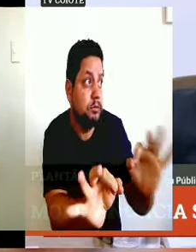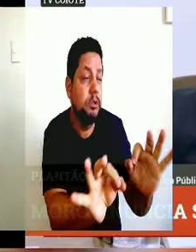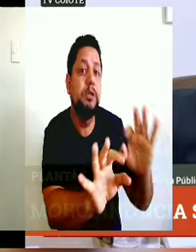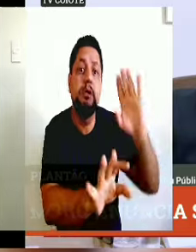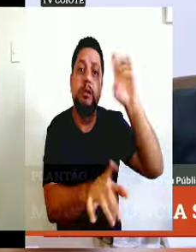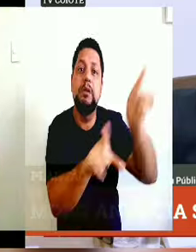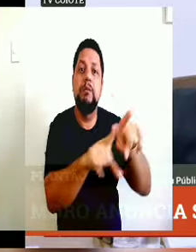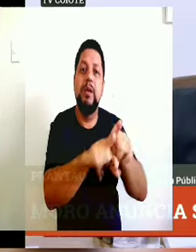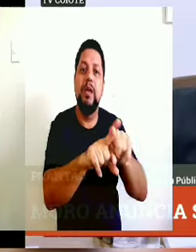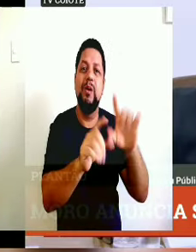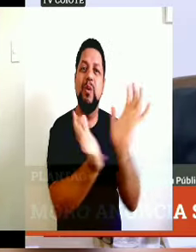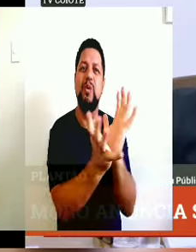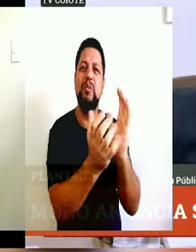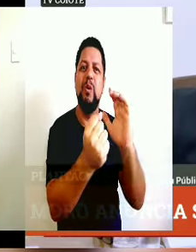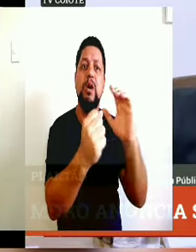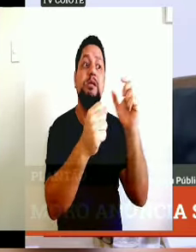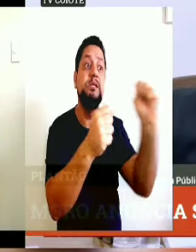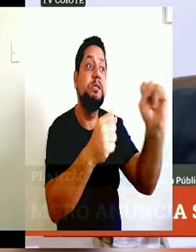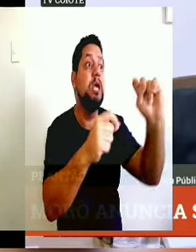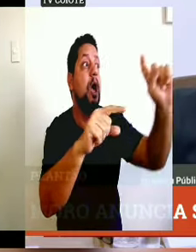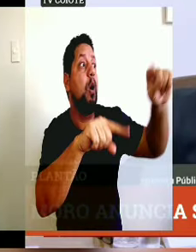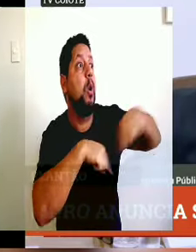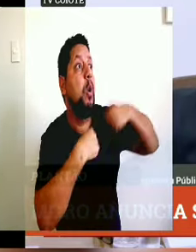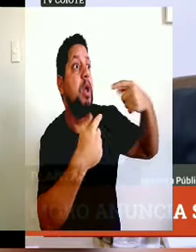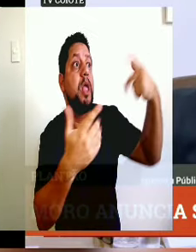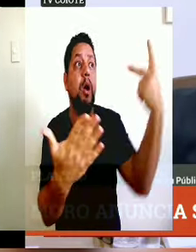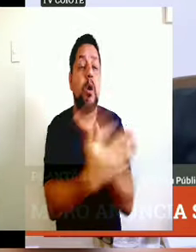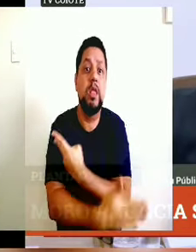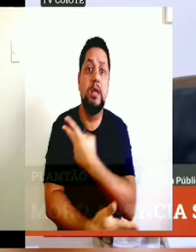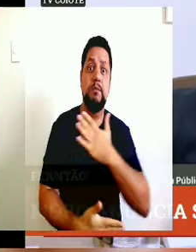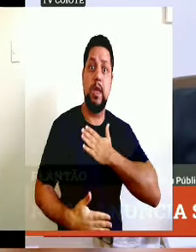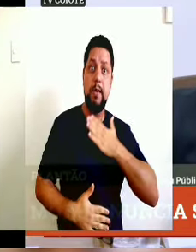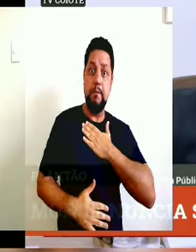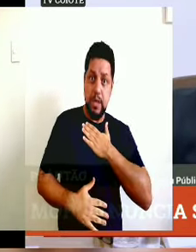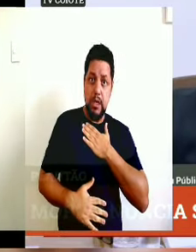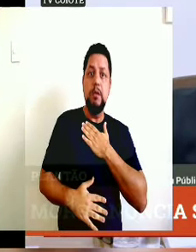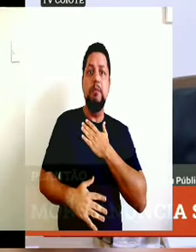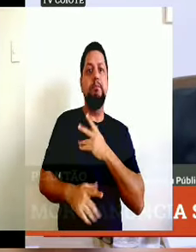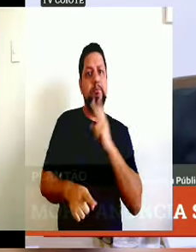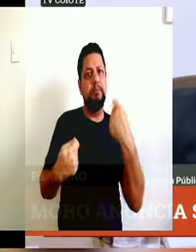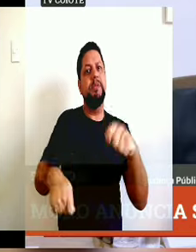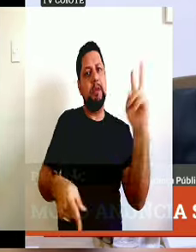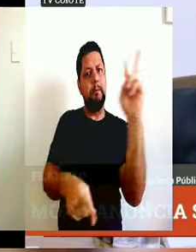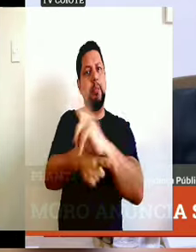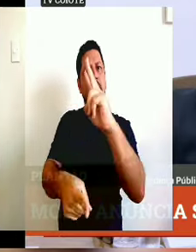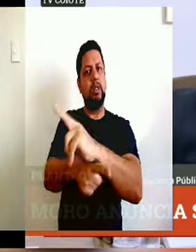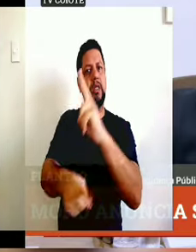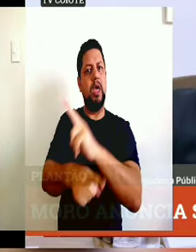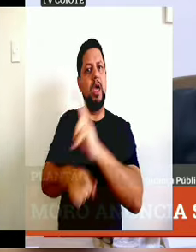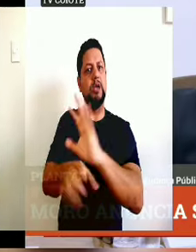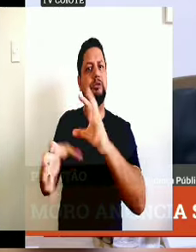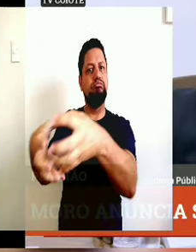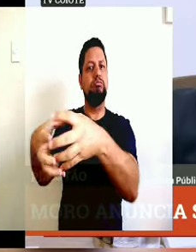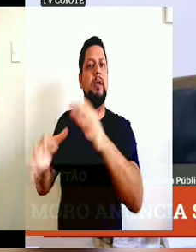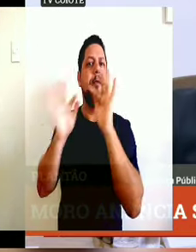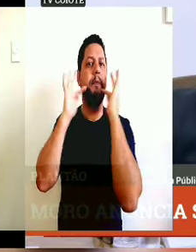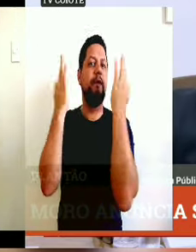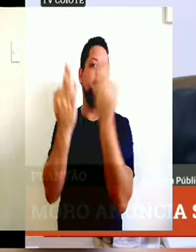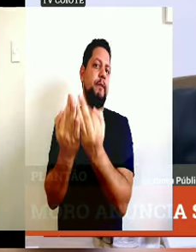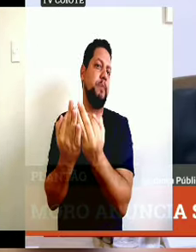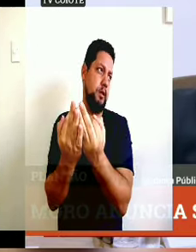muito poderosa, que se algo me acontecesse, né, pedi que a minha família não ficasse desamparada sem uma